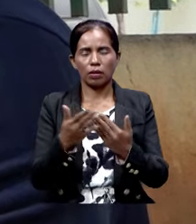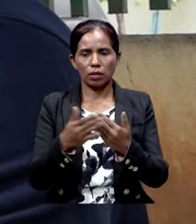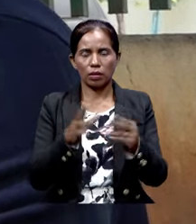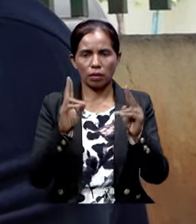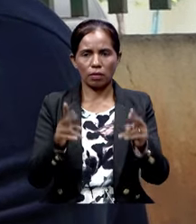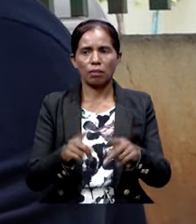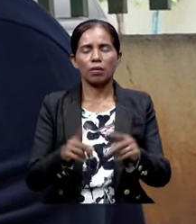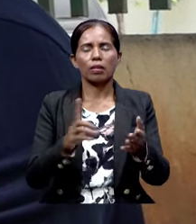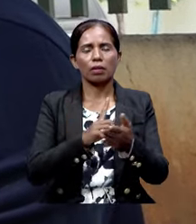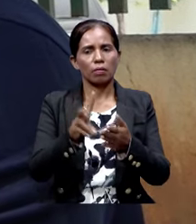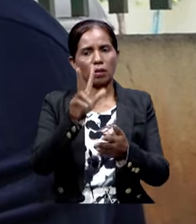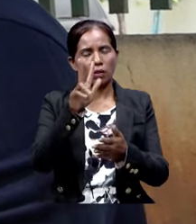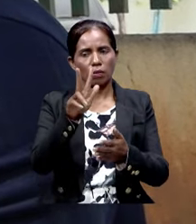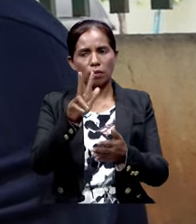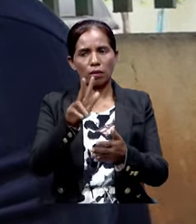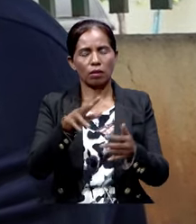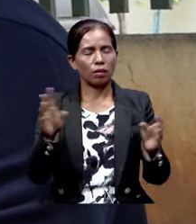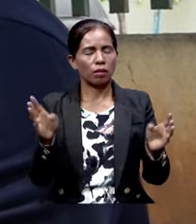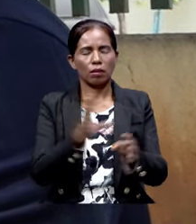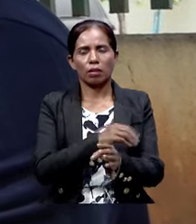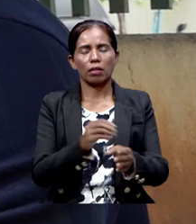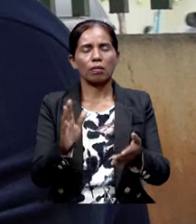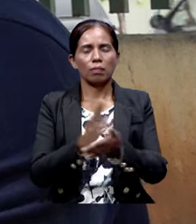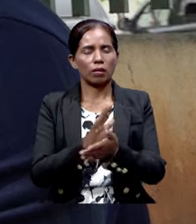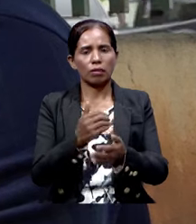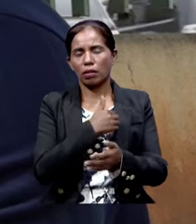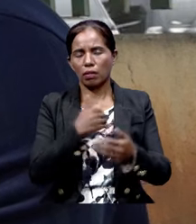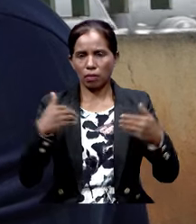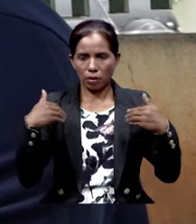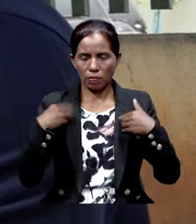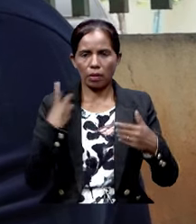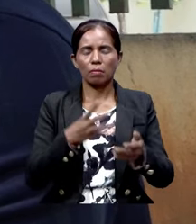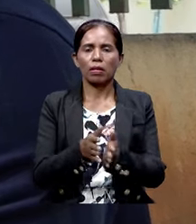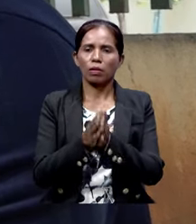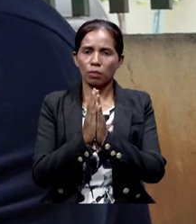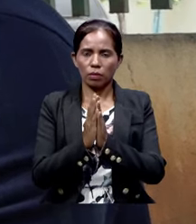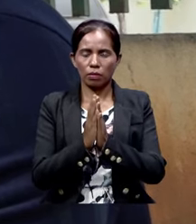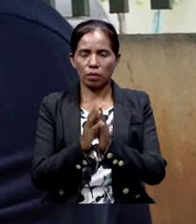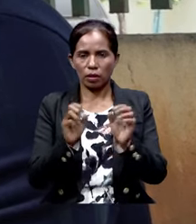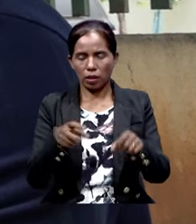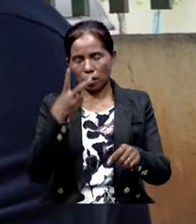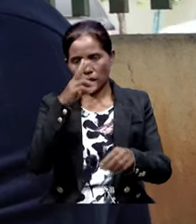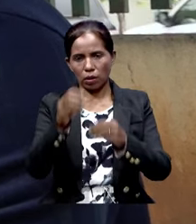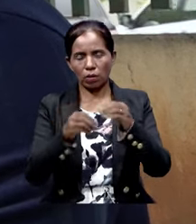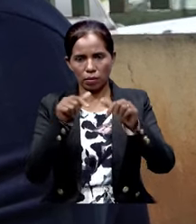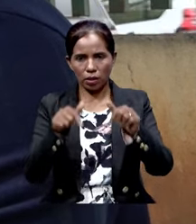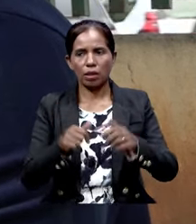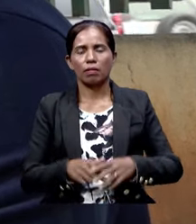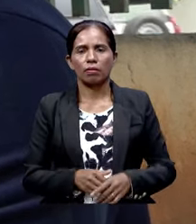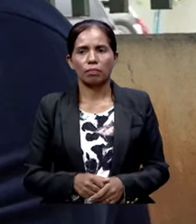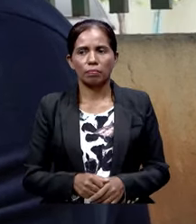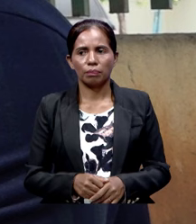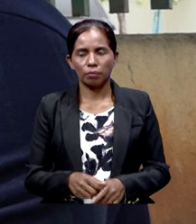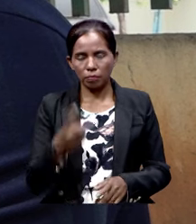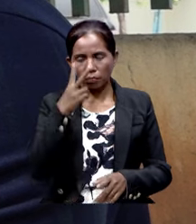online. Mais semana tolona la blanco será que ele tem. Mas ele nem a parte relevante tem que arrecar na verdade a tu